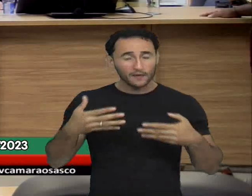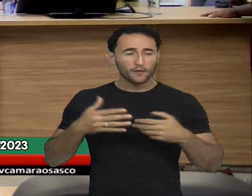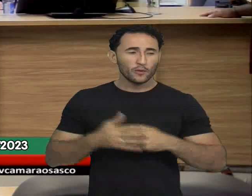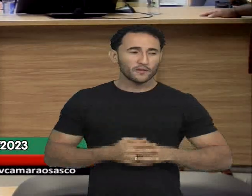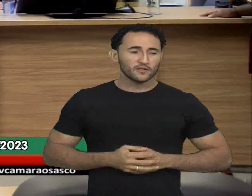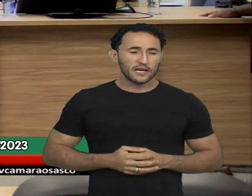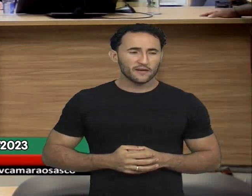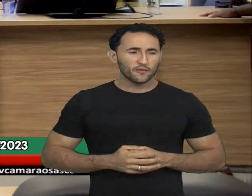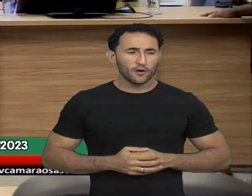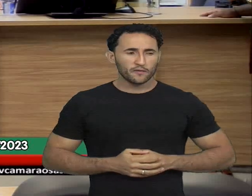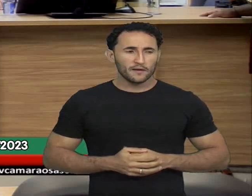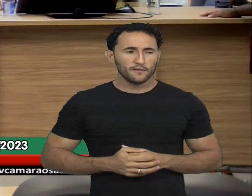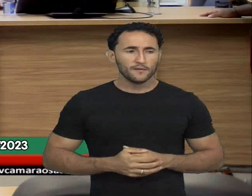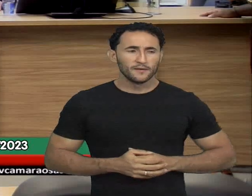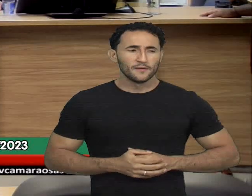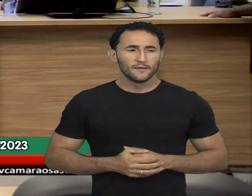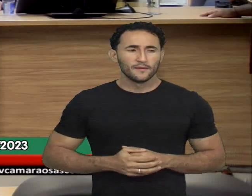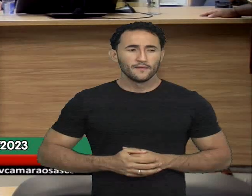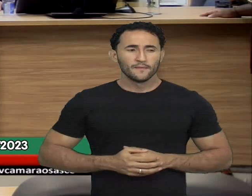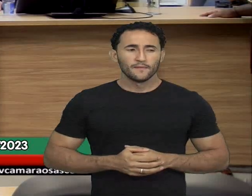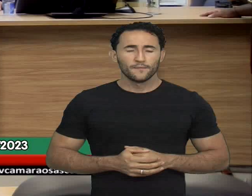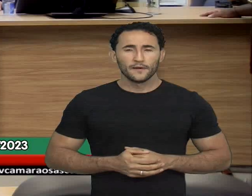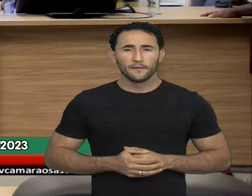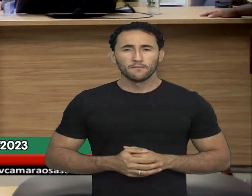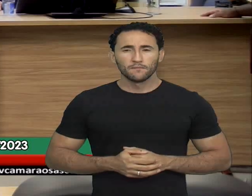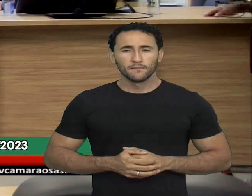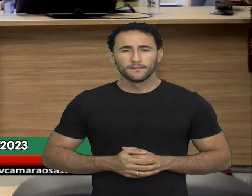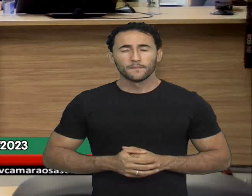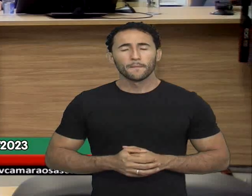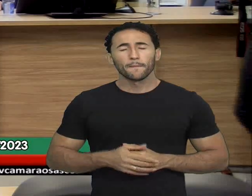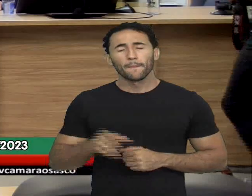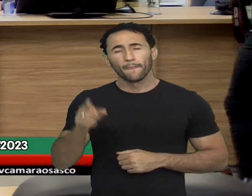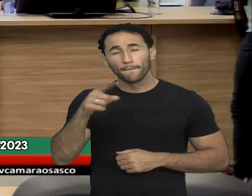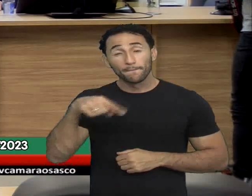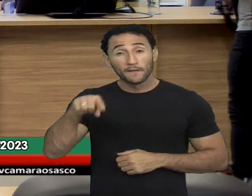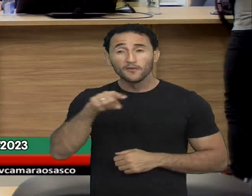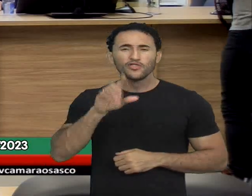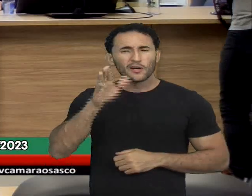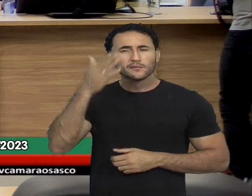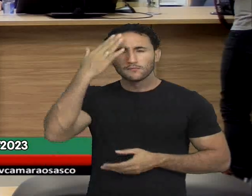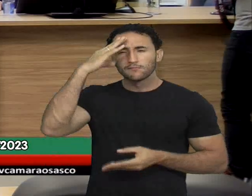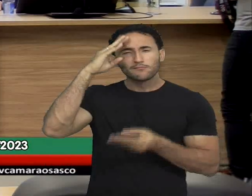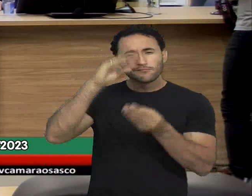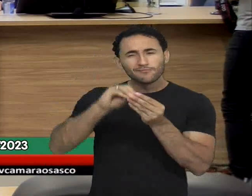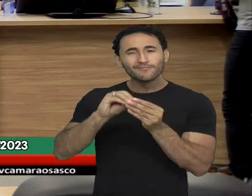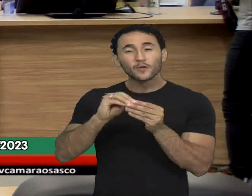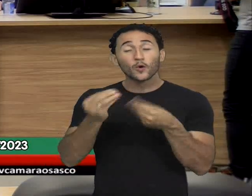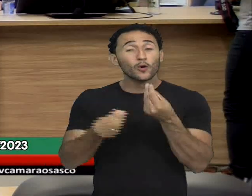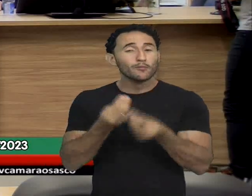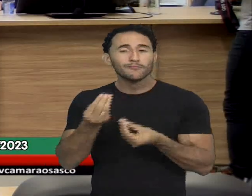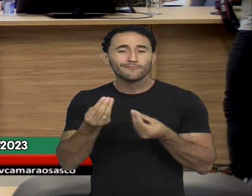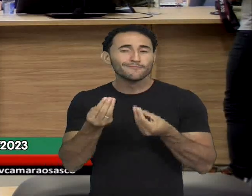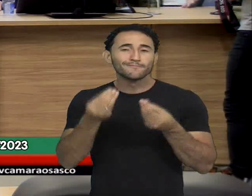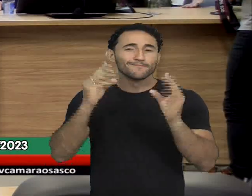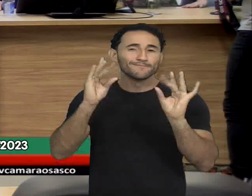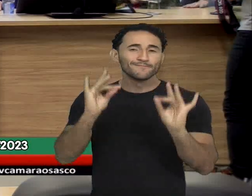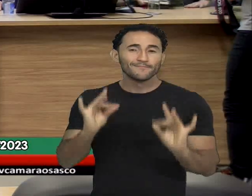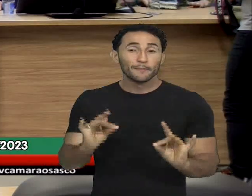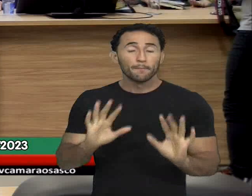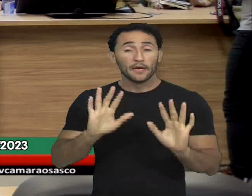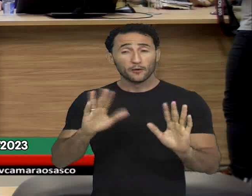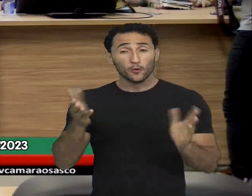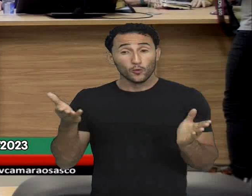porque, às vezes, em casa, elas vão entender da forma que eu estou falando, né? E o que nós precisamos hoje